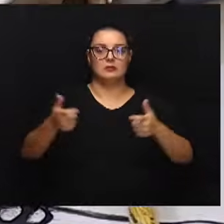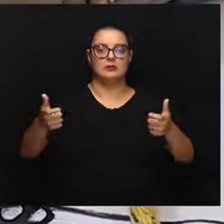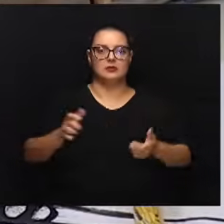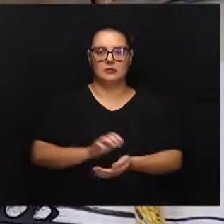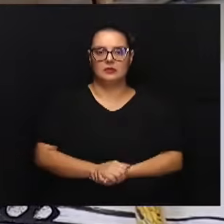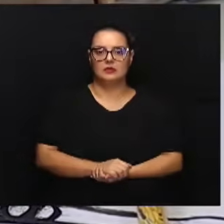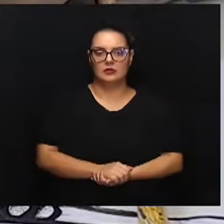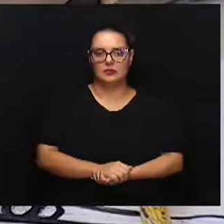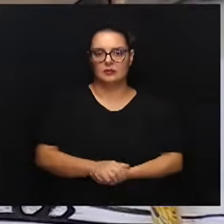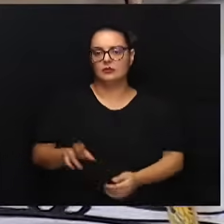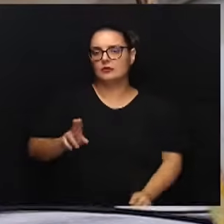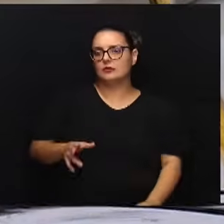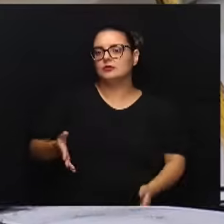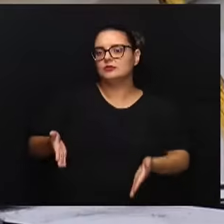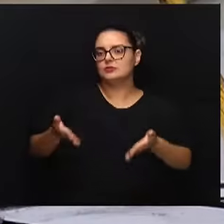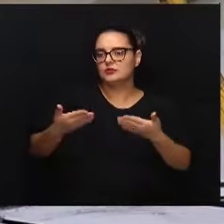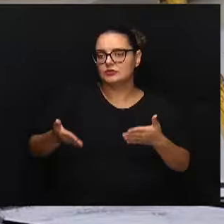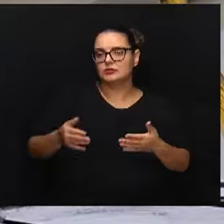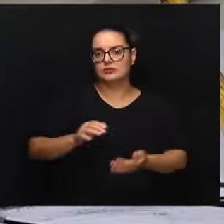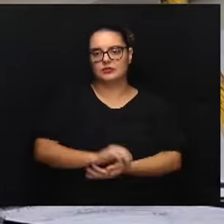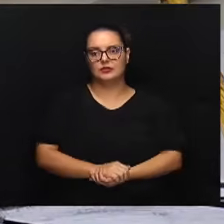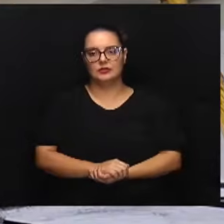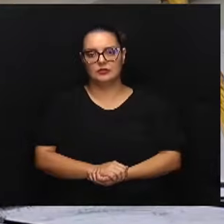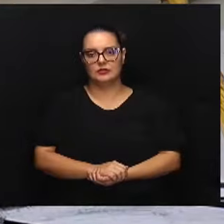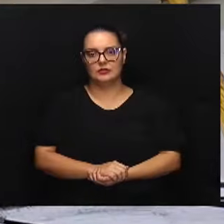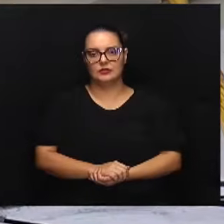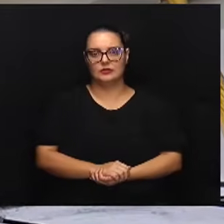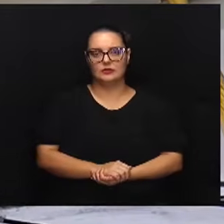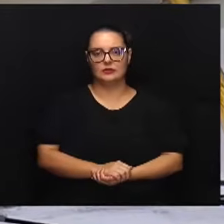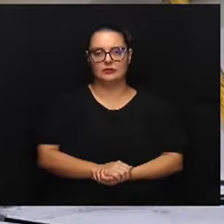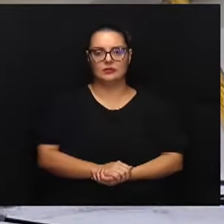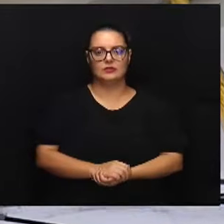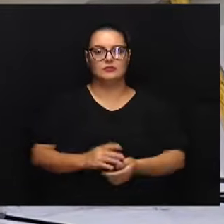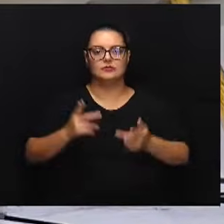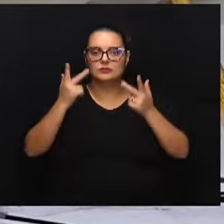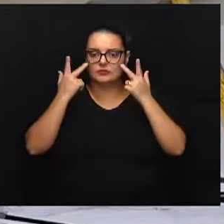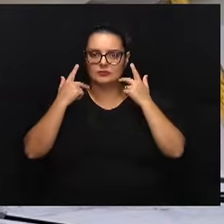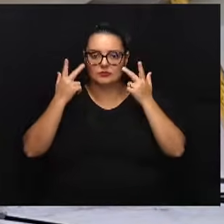Usem de leve, sabe? Façam bem tranquilo.